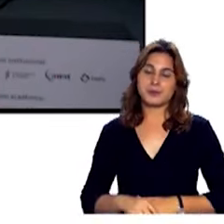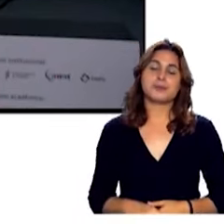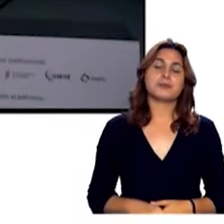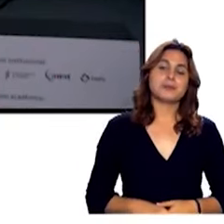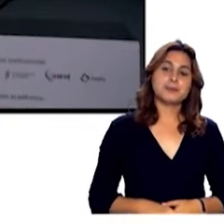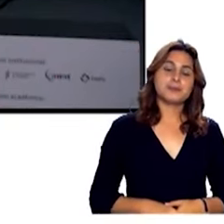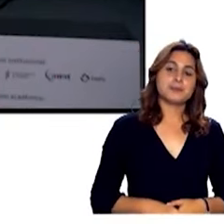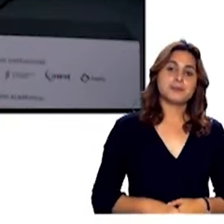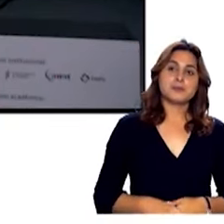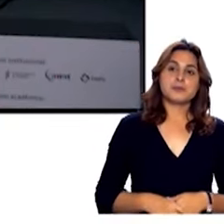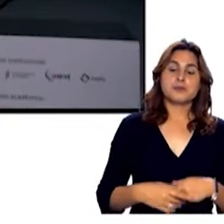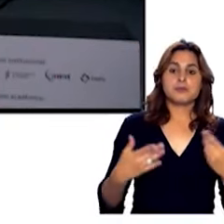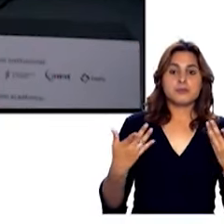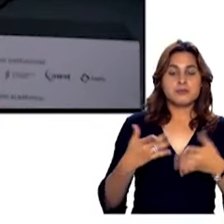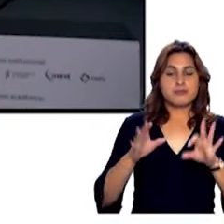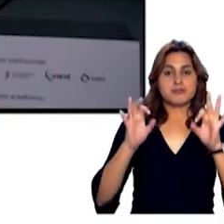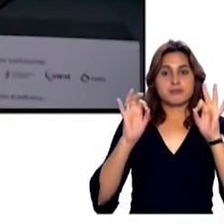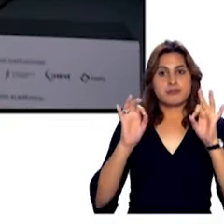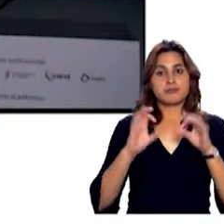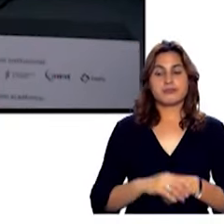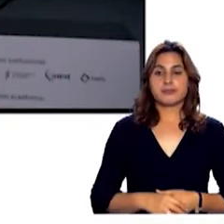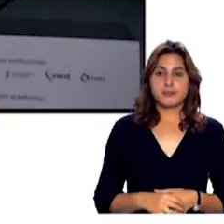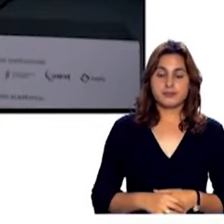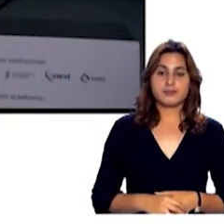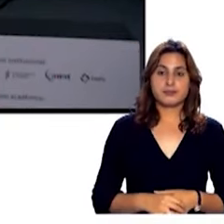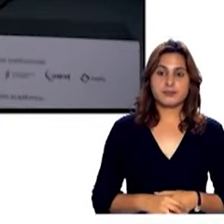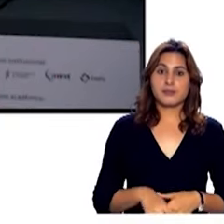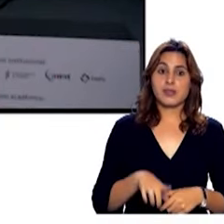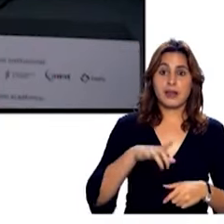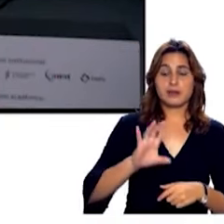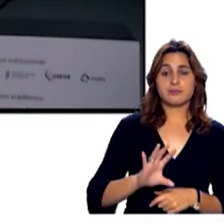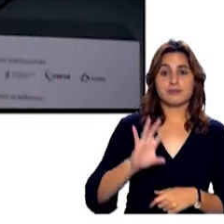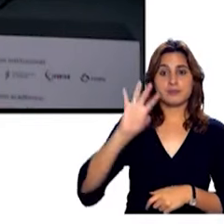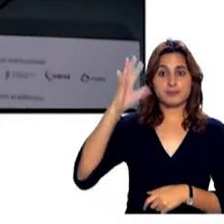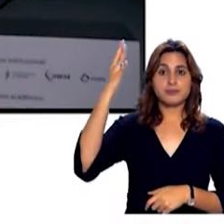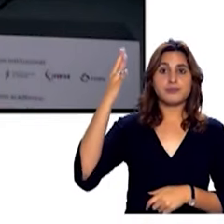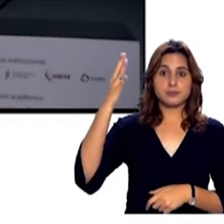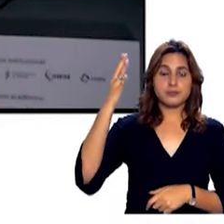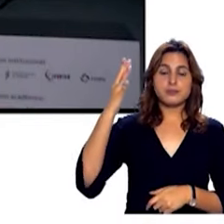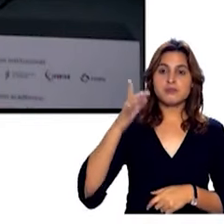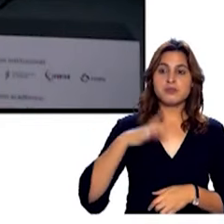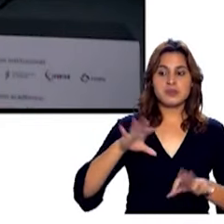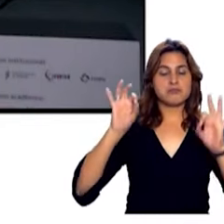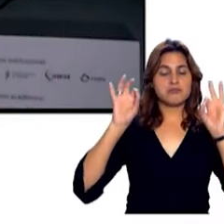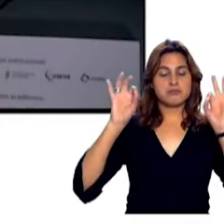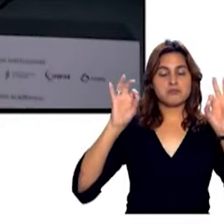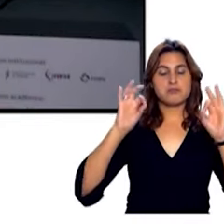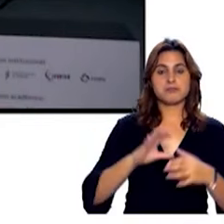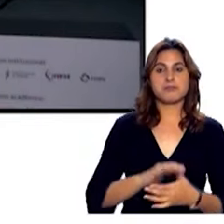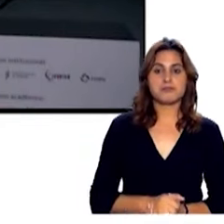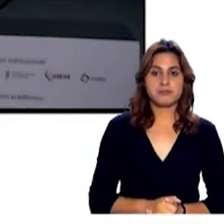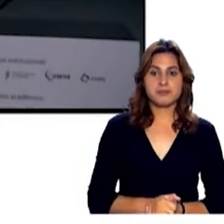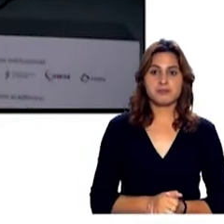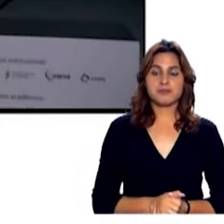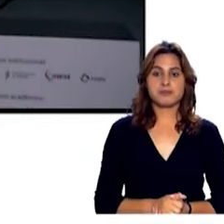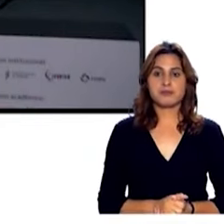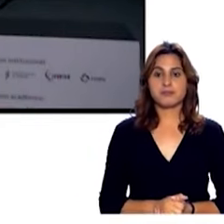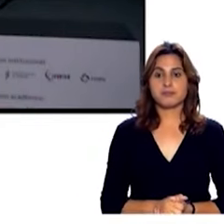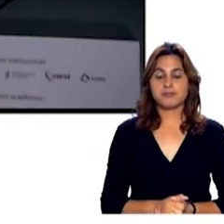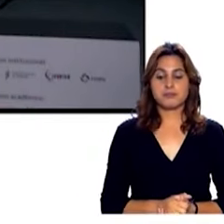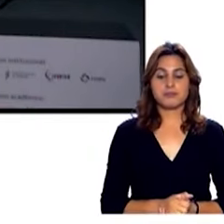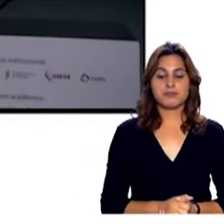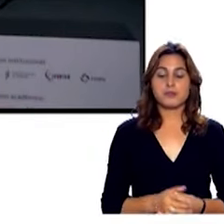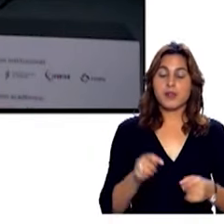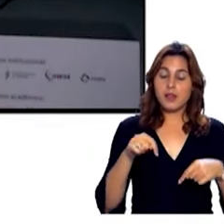atuais fascinantes de fato esses eventos são são fantásticos e Eh esses